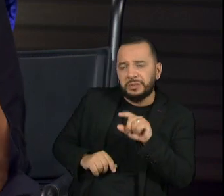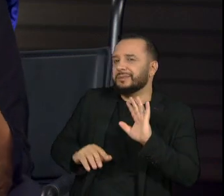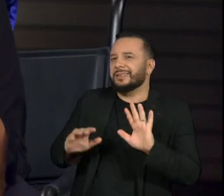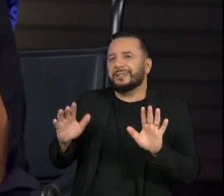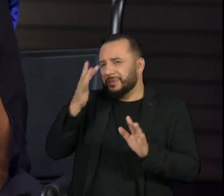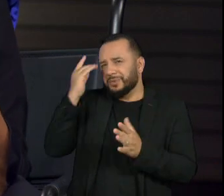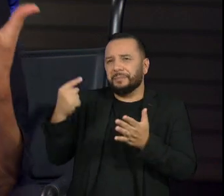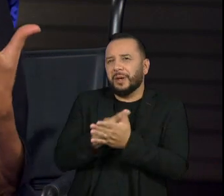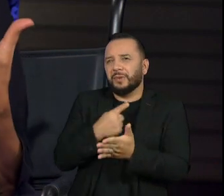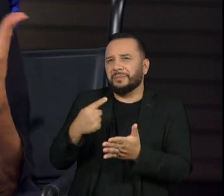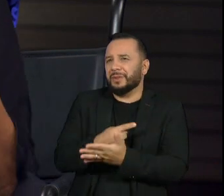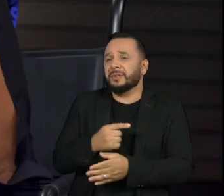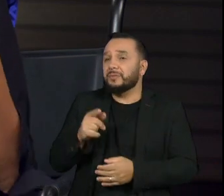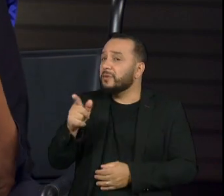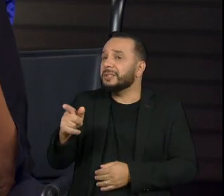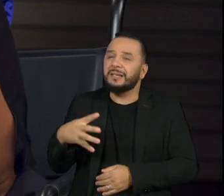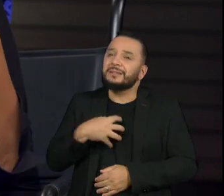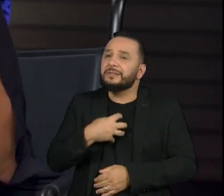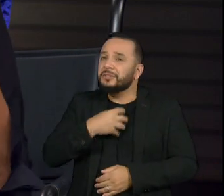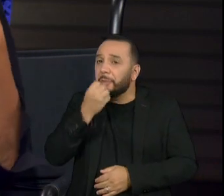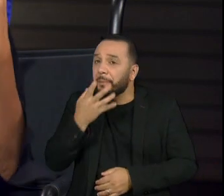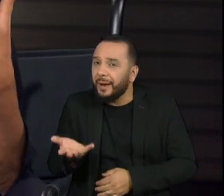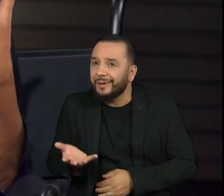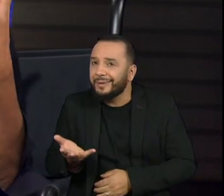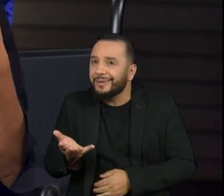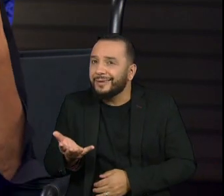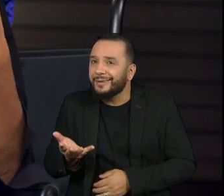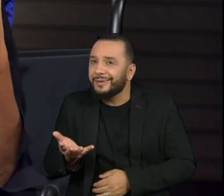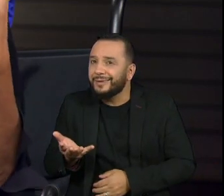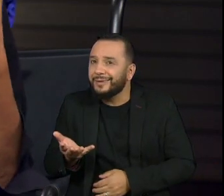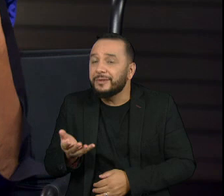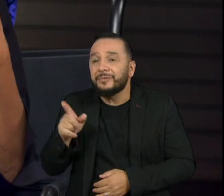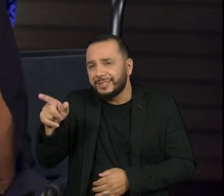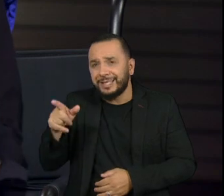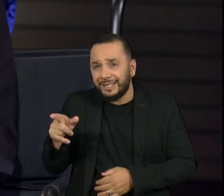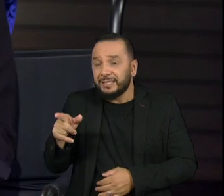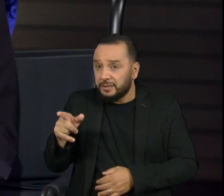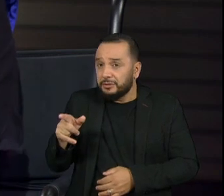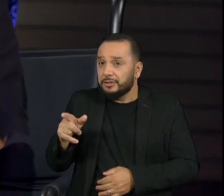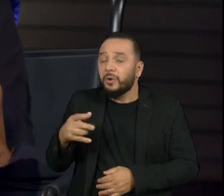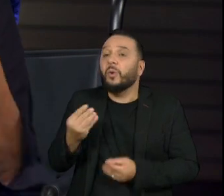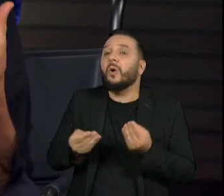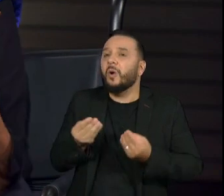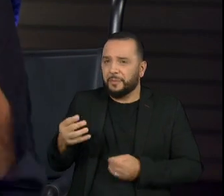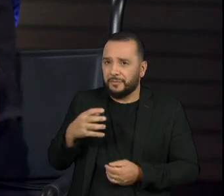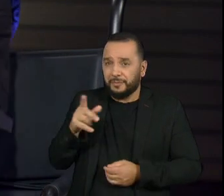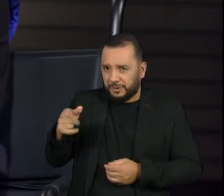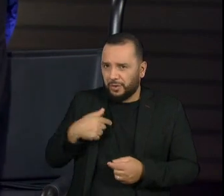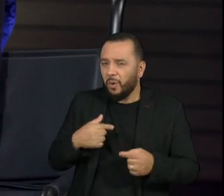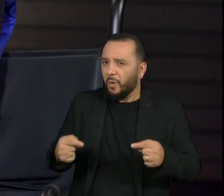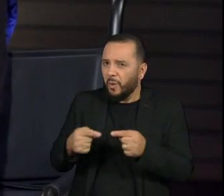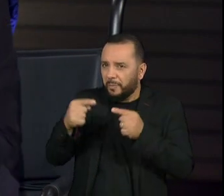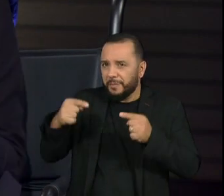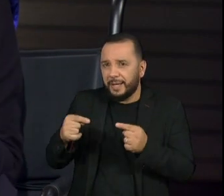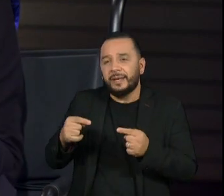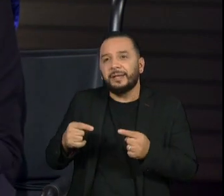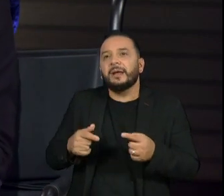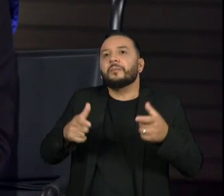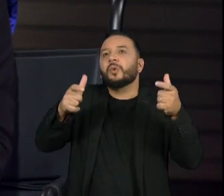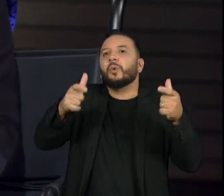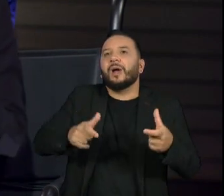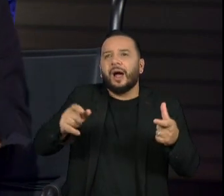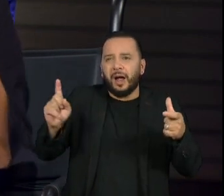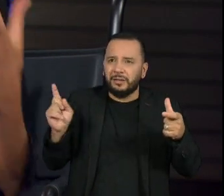muito, Lilian, eu estou bem, eu posso fazer isso? Eu falo, se está adequado para a situação que você vai